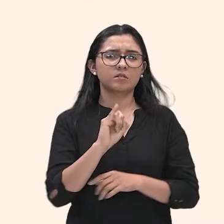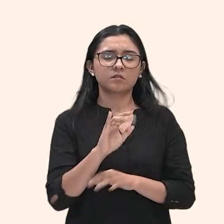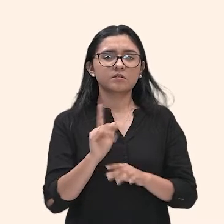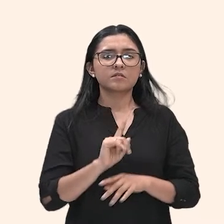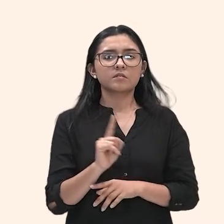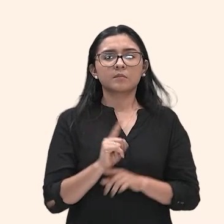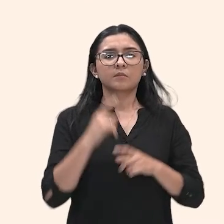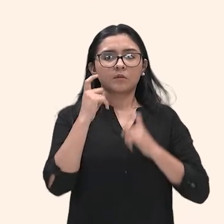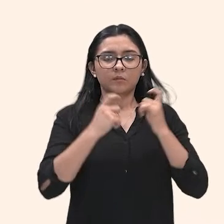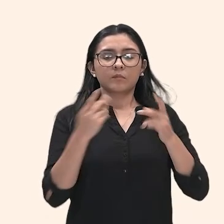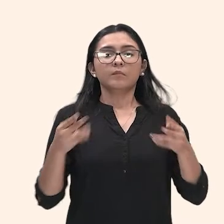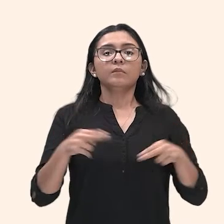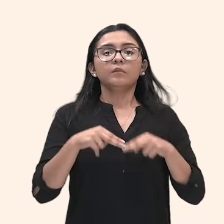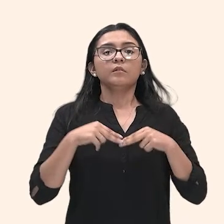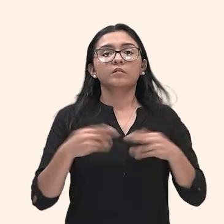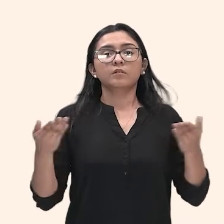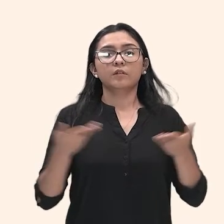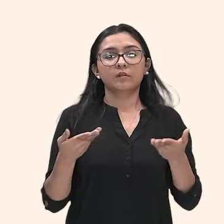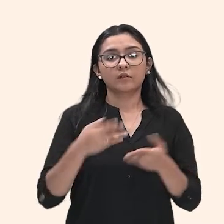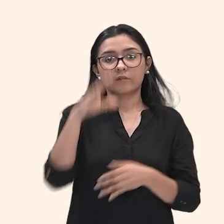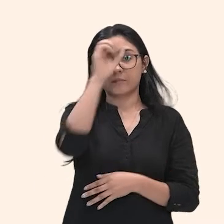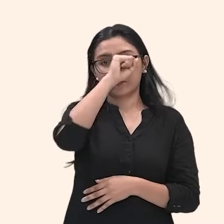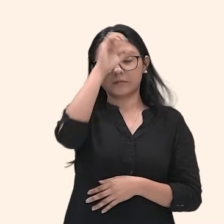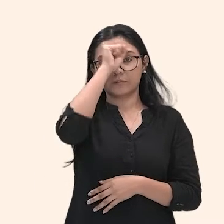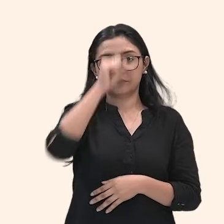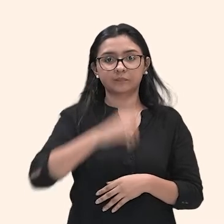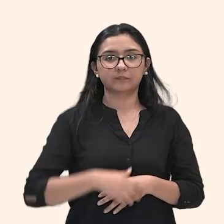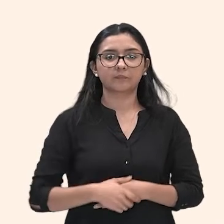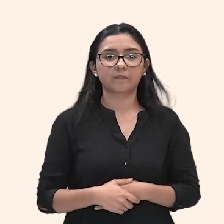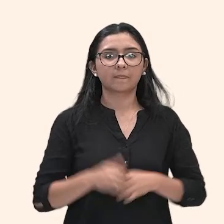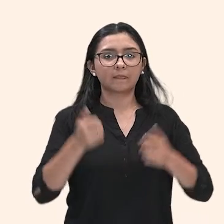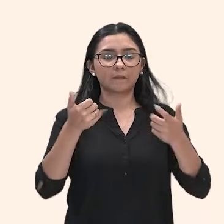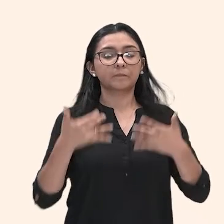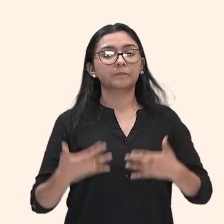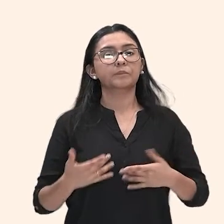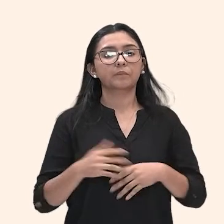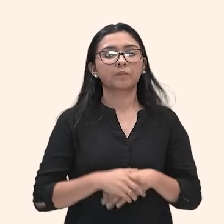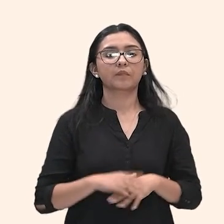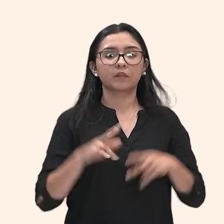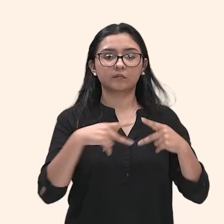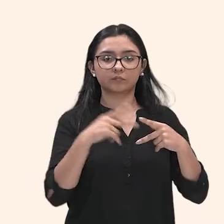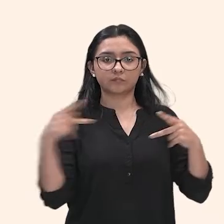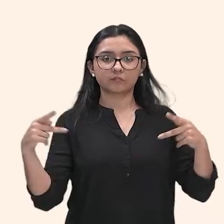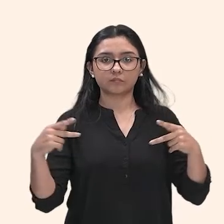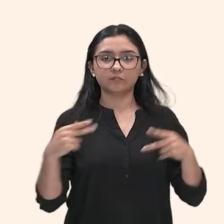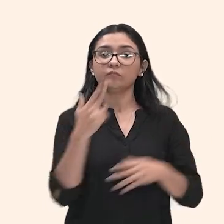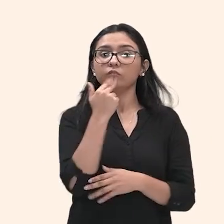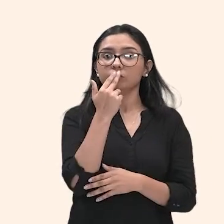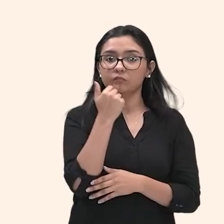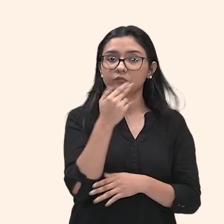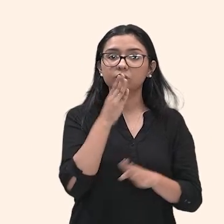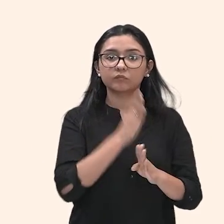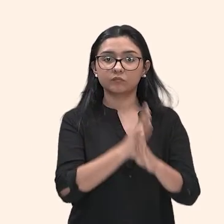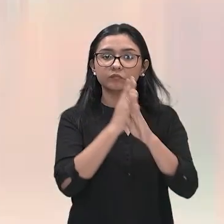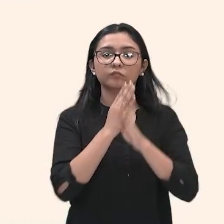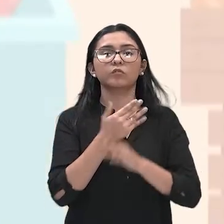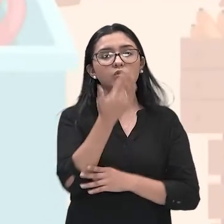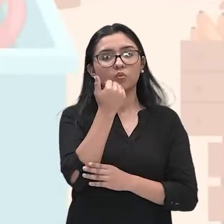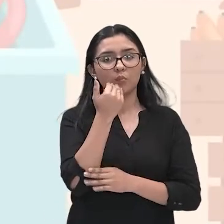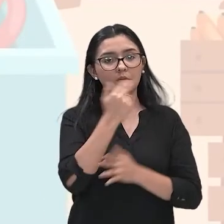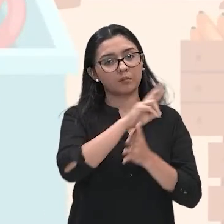nós iremos aprender neste momento. As proteínas são nutrientes encontrados nos